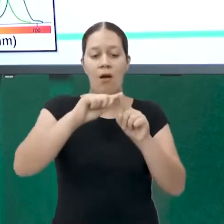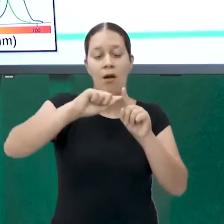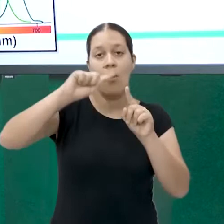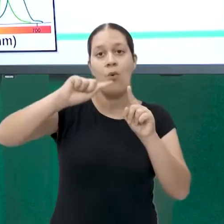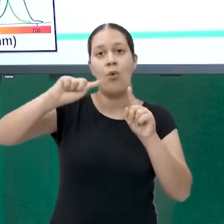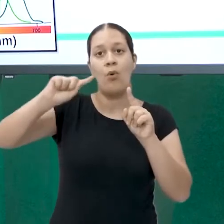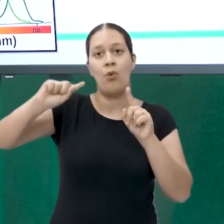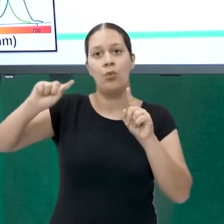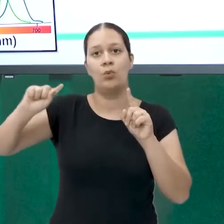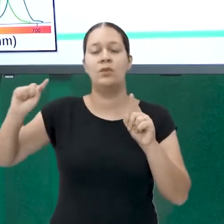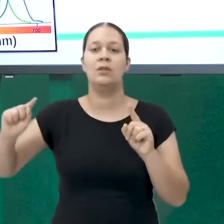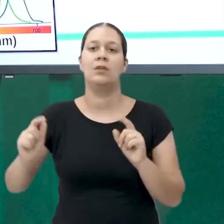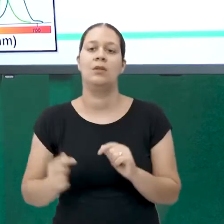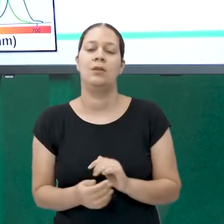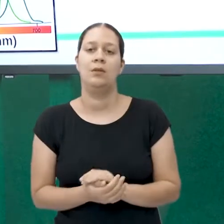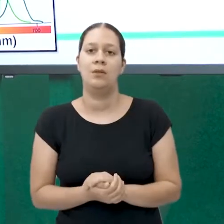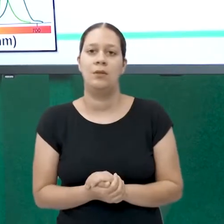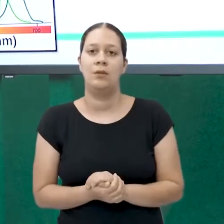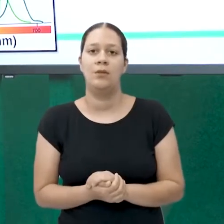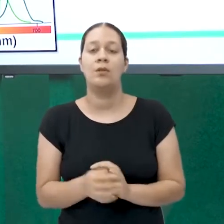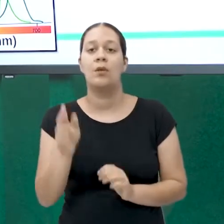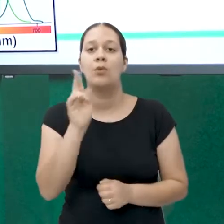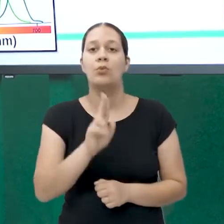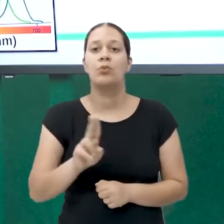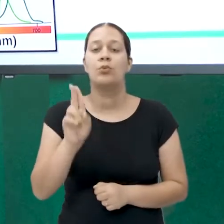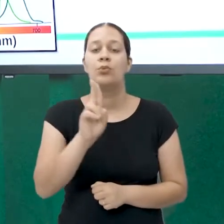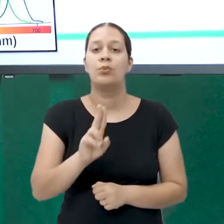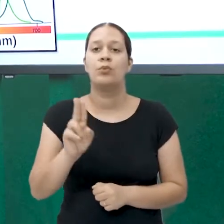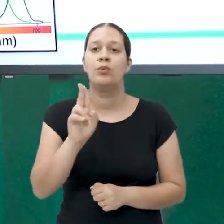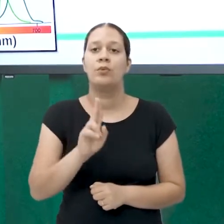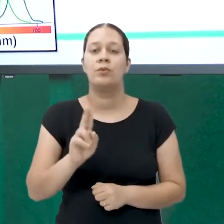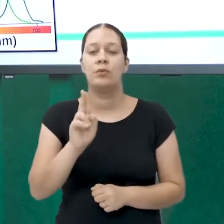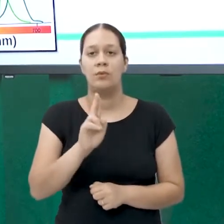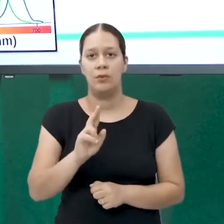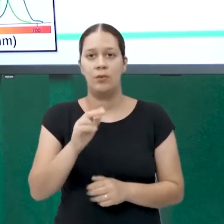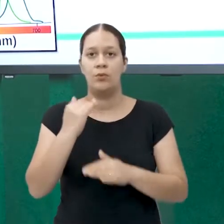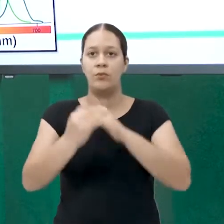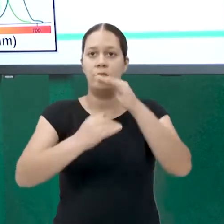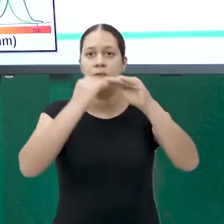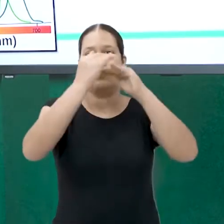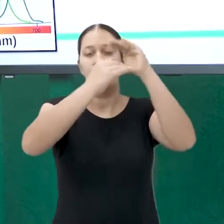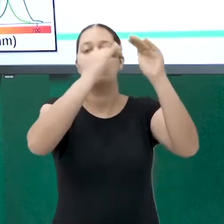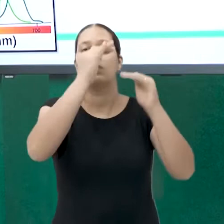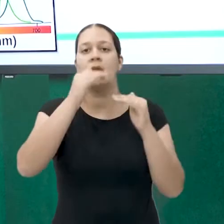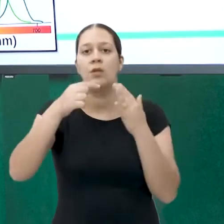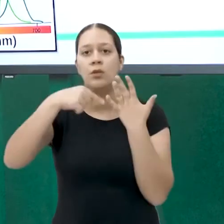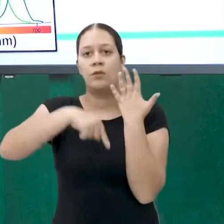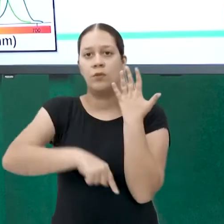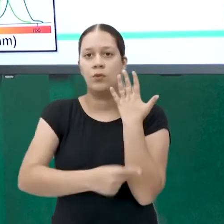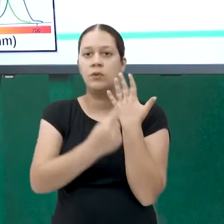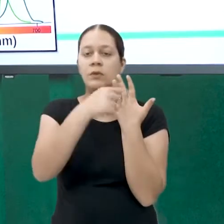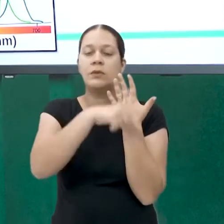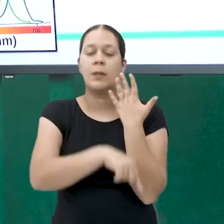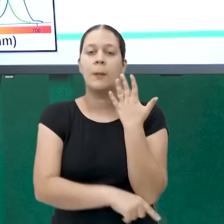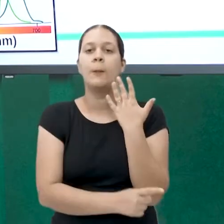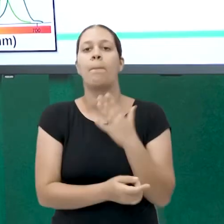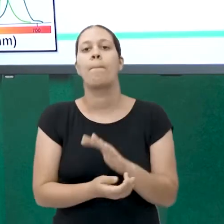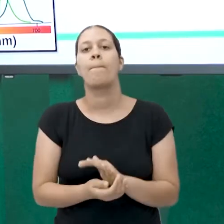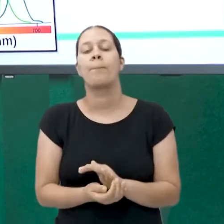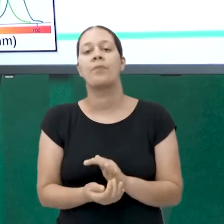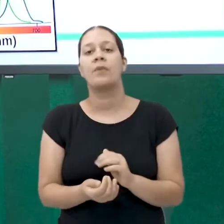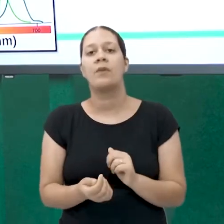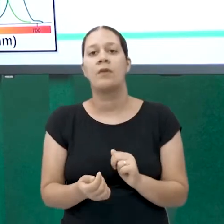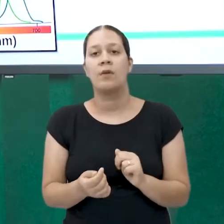diferentes comprimentos de onda, tá? E esses comprimentos de onda vão ser utilizados para ativação do processo de